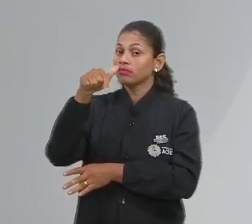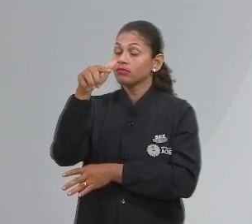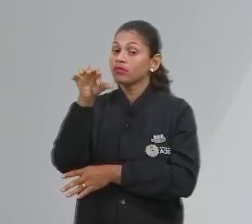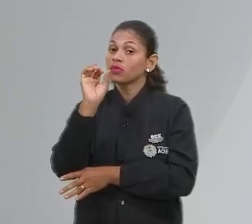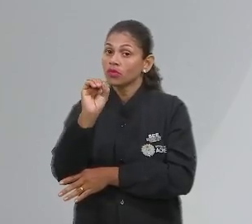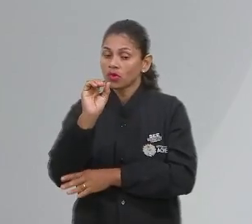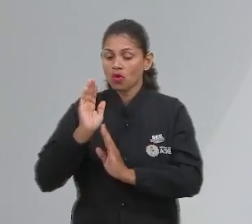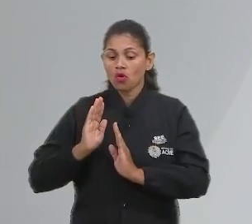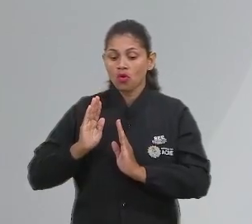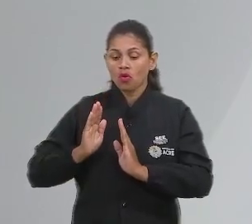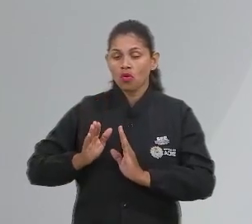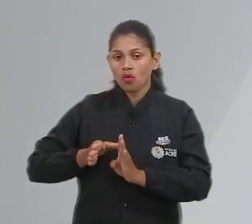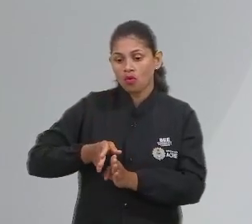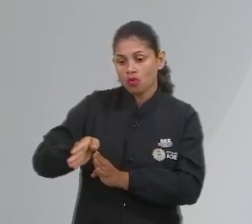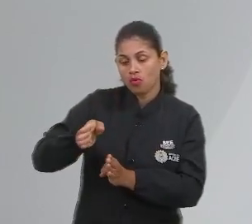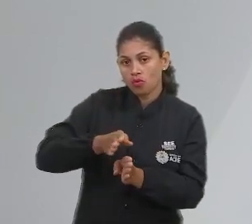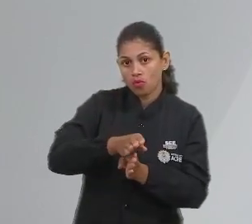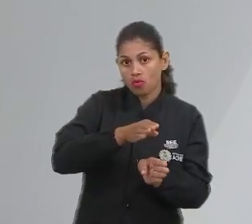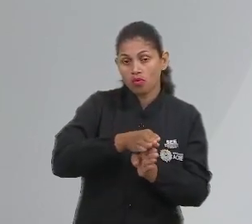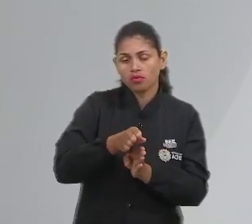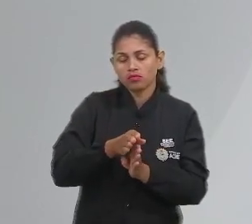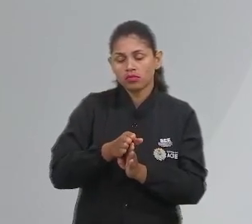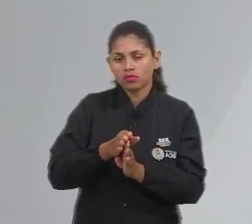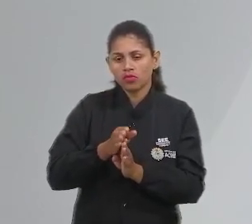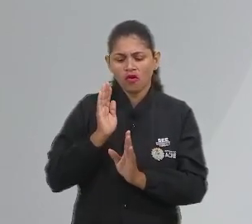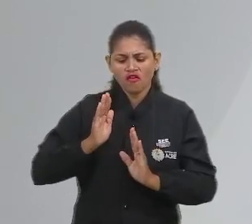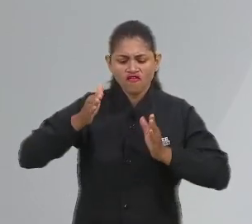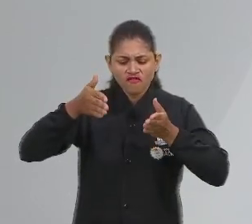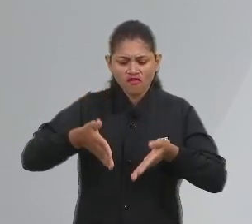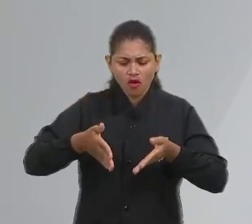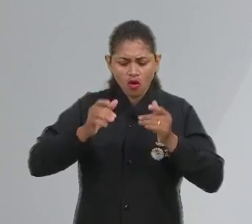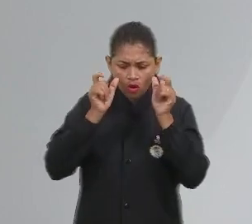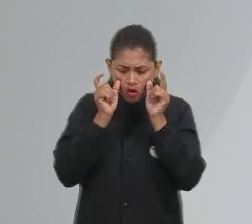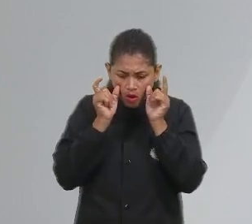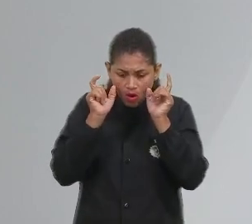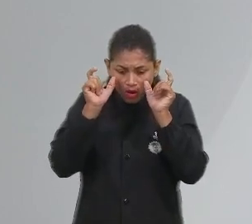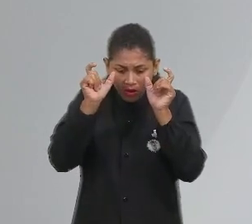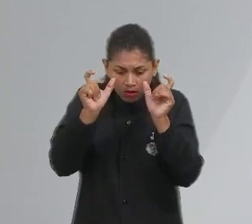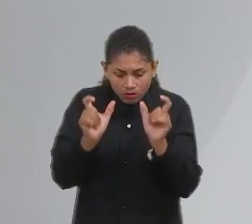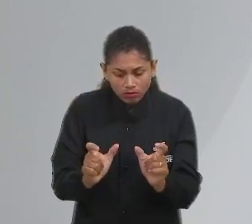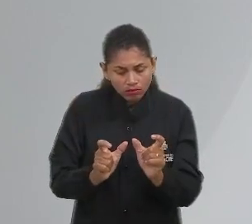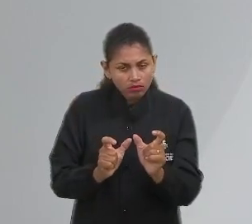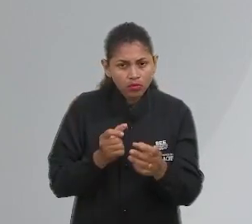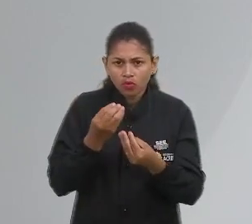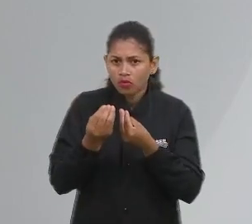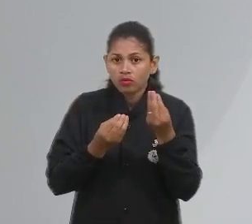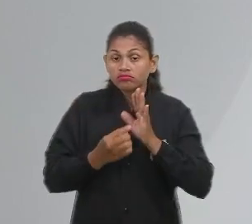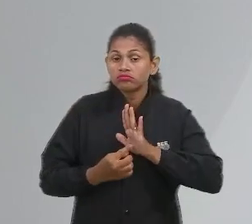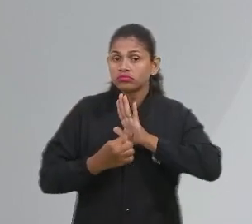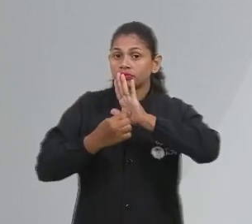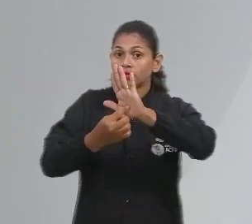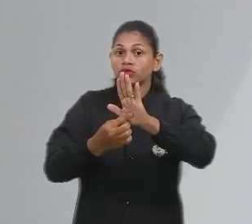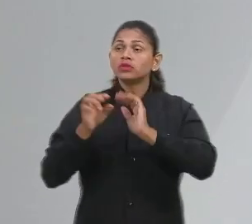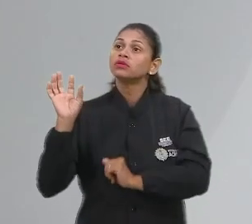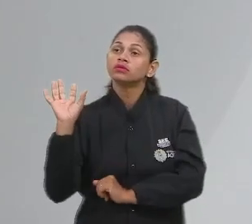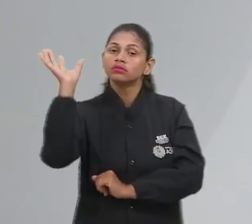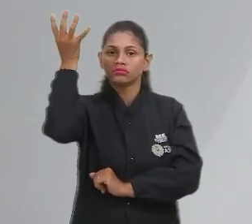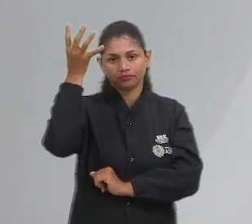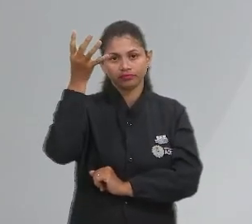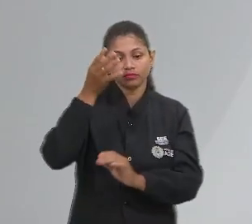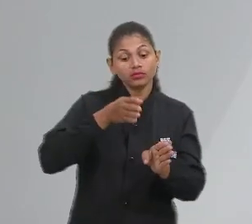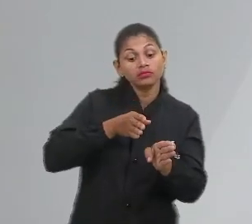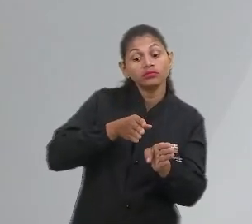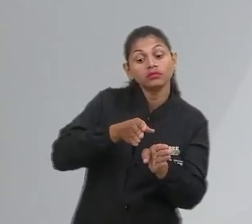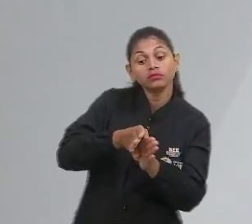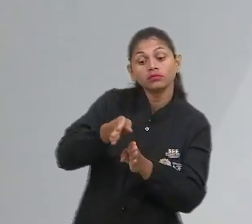a sua atenção, né? Como que ele vai conseguir mostrar ali aquela ação. A instrução é dada